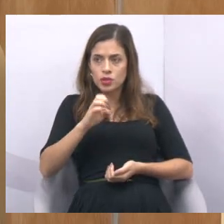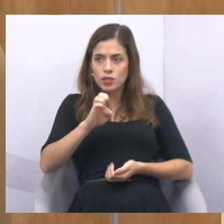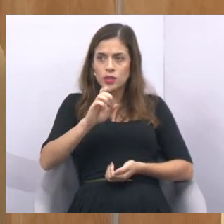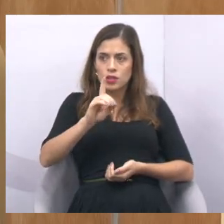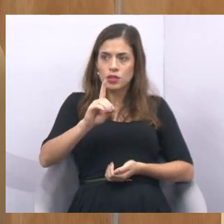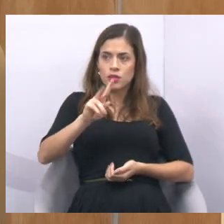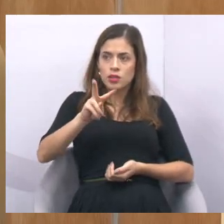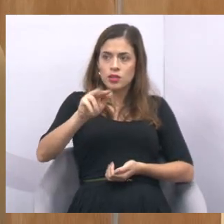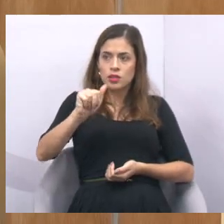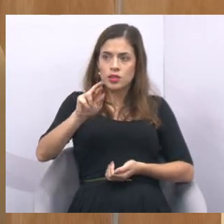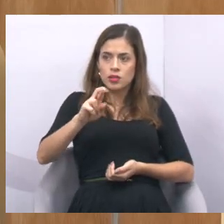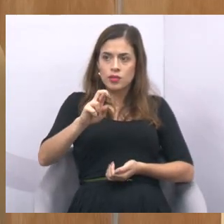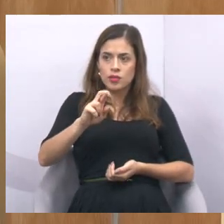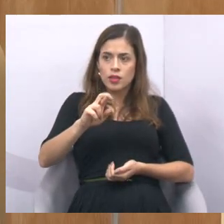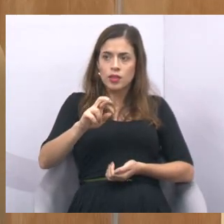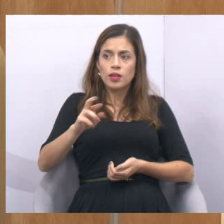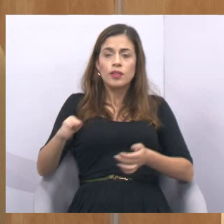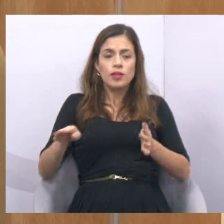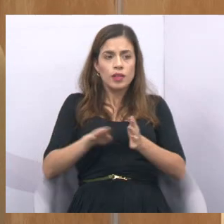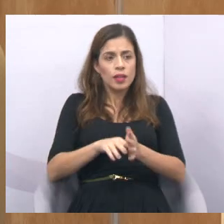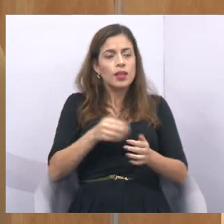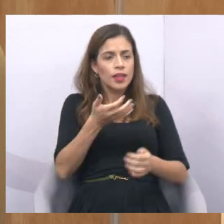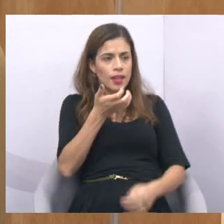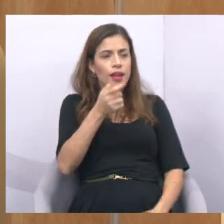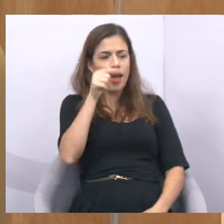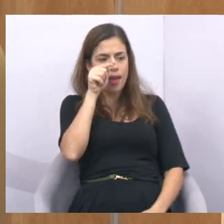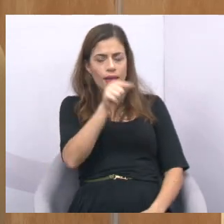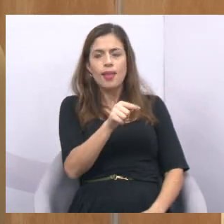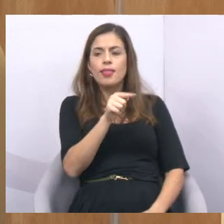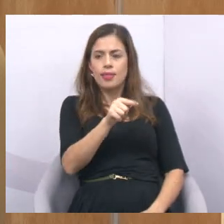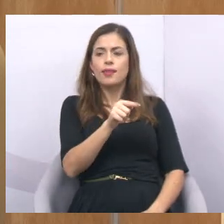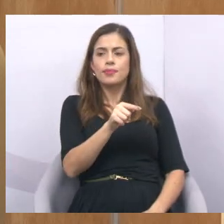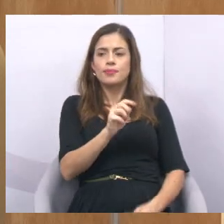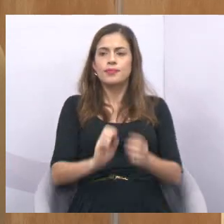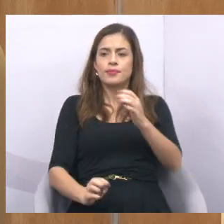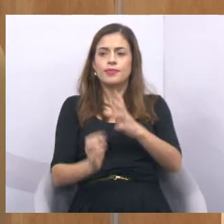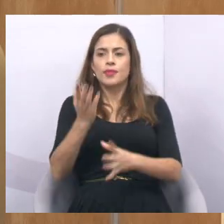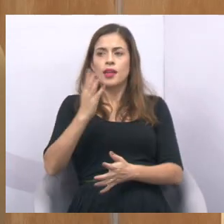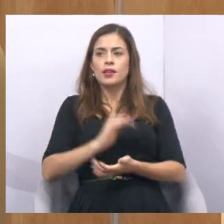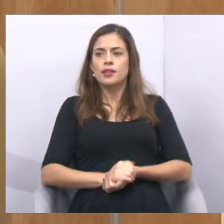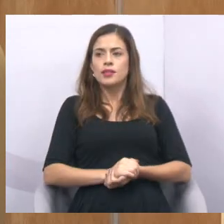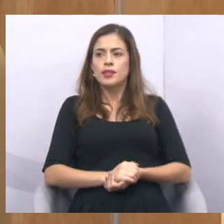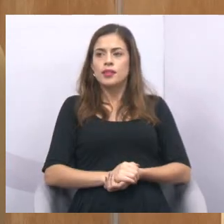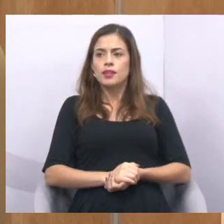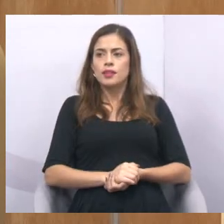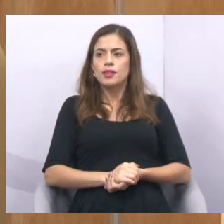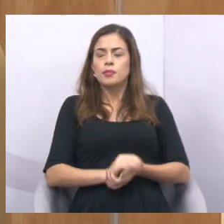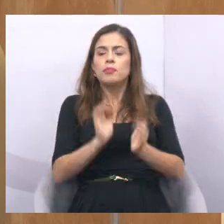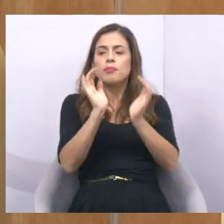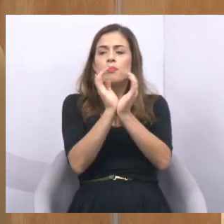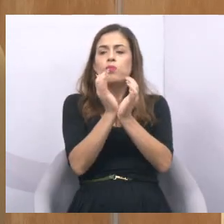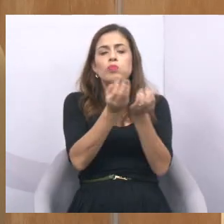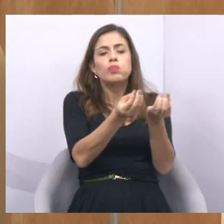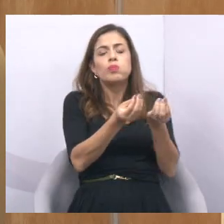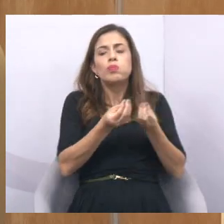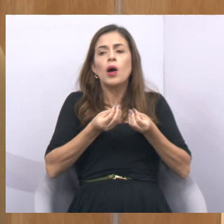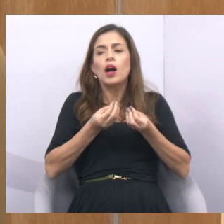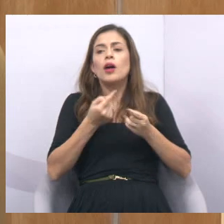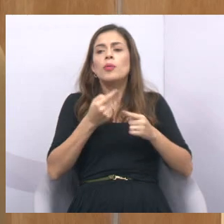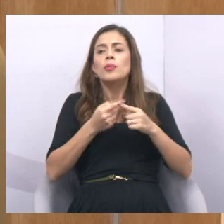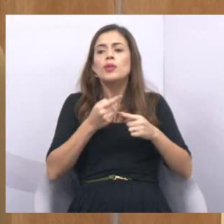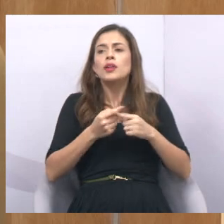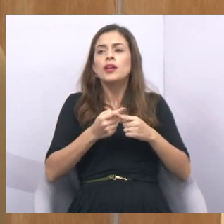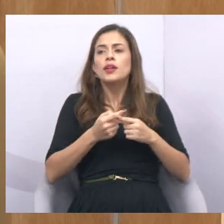aqui, quebrei o protocolo, eu queria que ele viesse nessa festa, justamente para entregar o troféu para mim. Porque eu queria